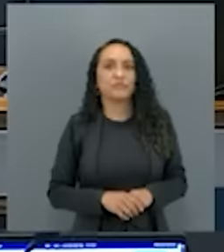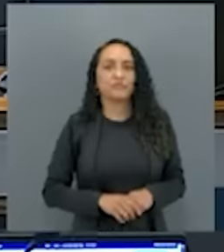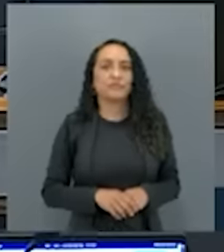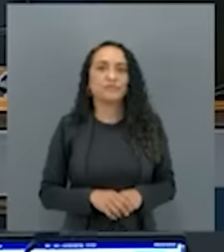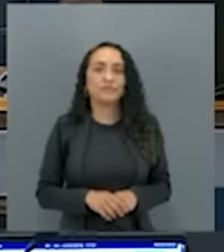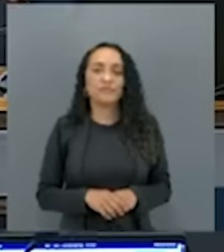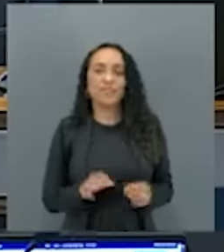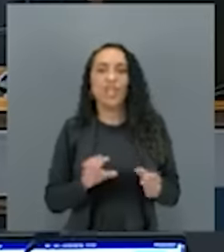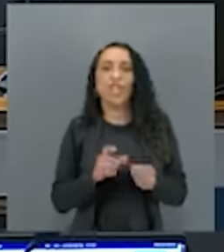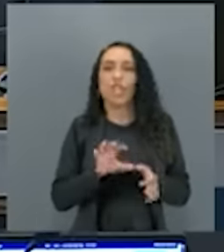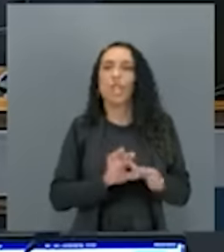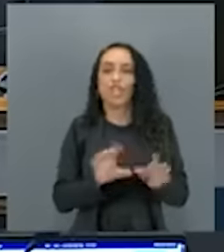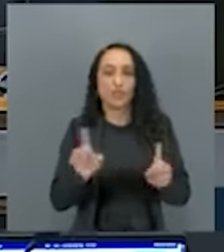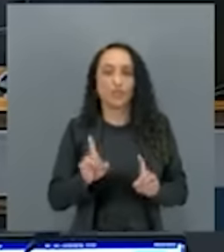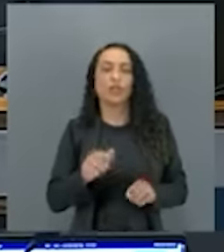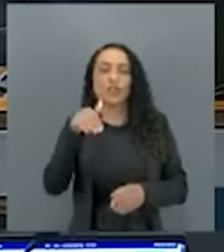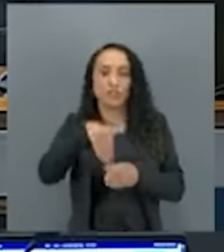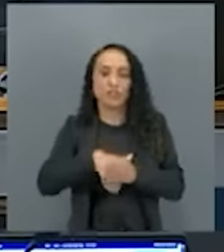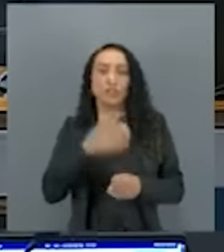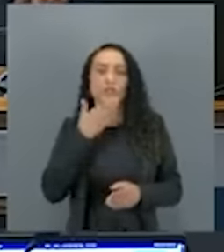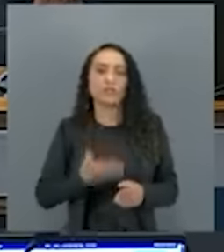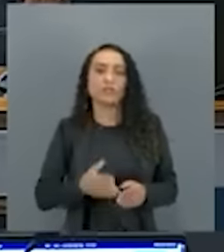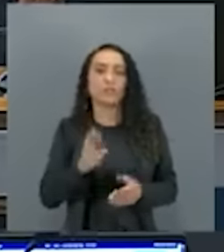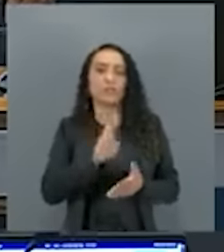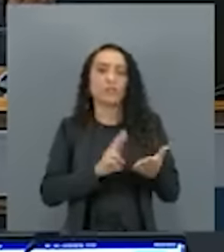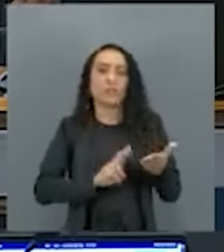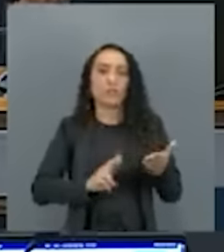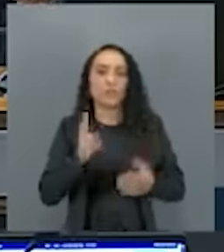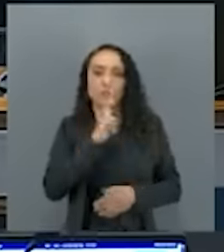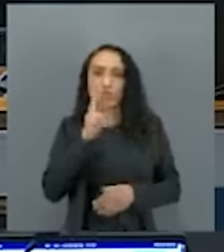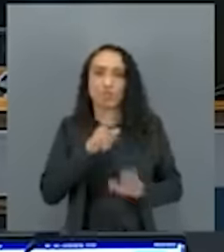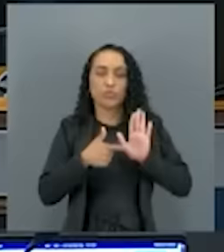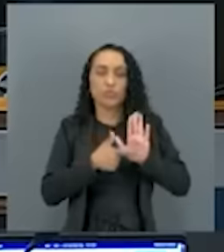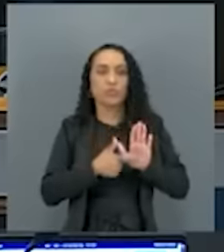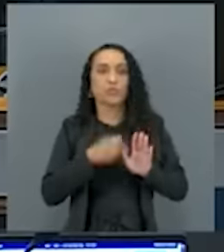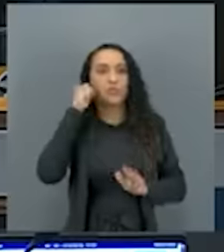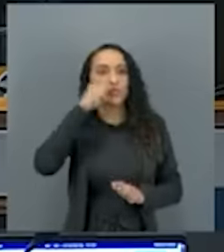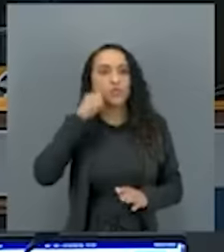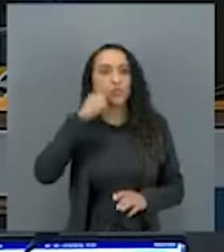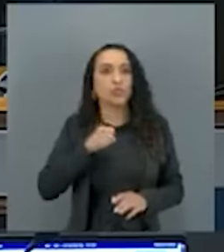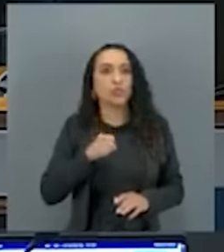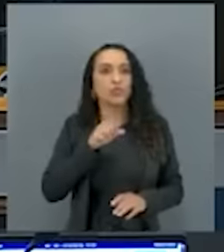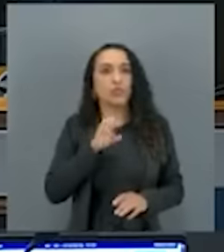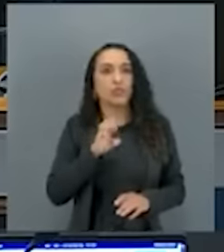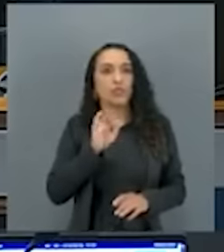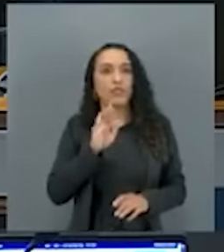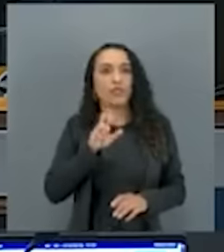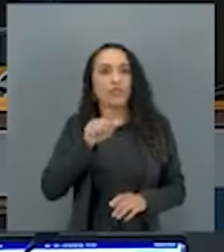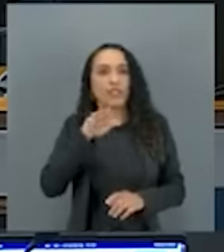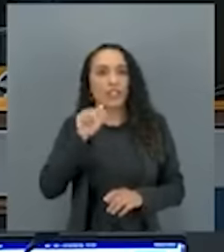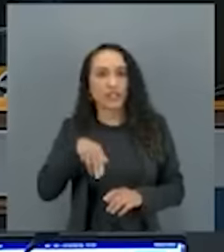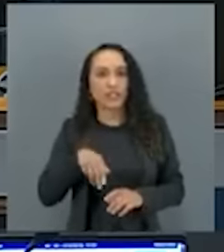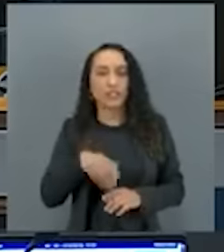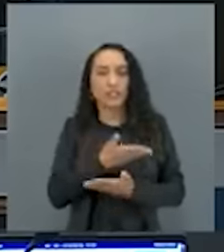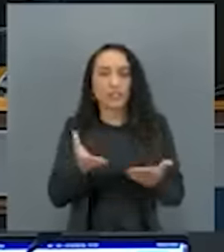não autorizou votação requerimento de urgência apresentado pelo noo Senador filho o senhores